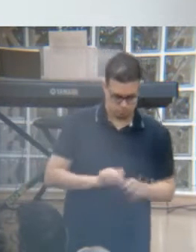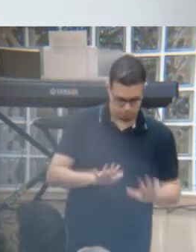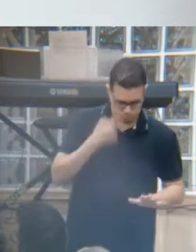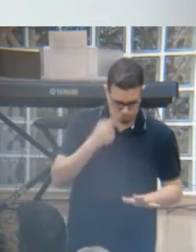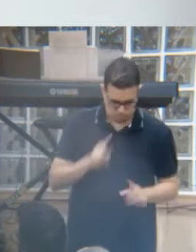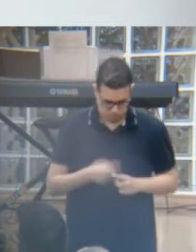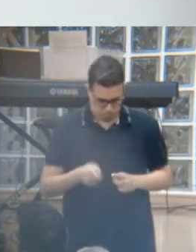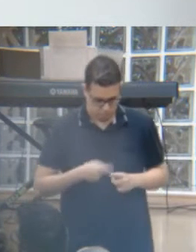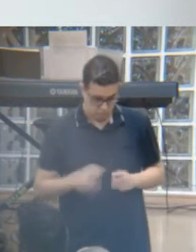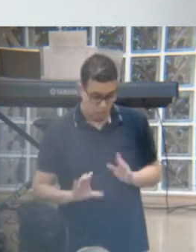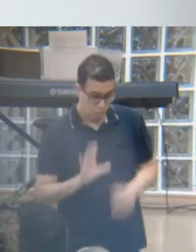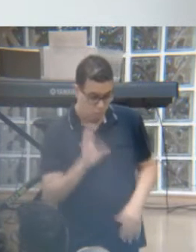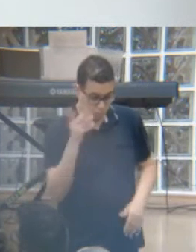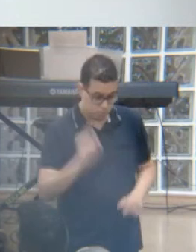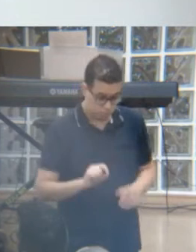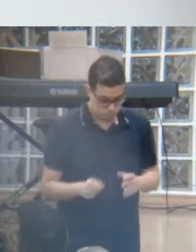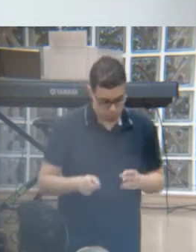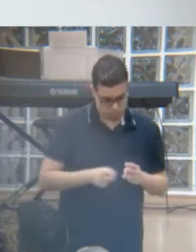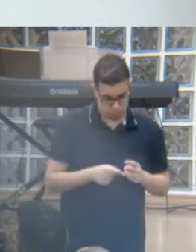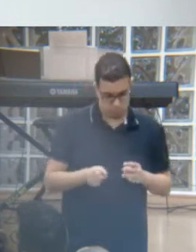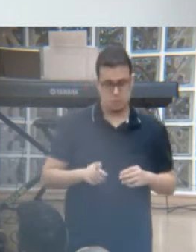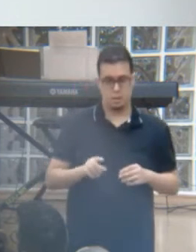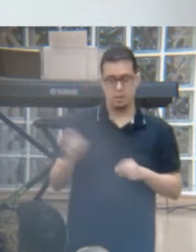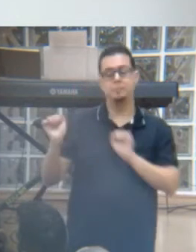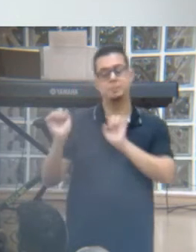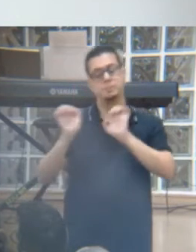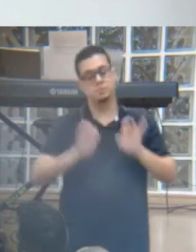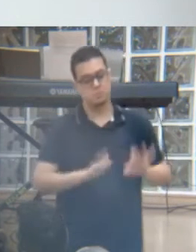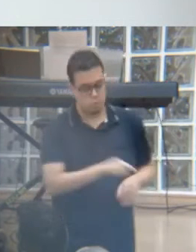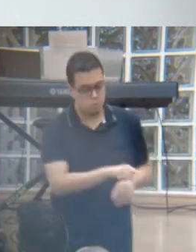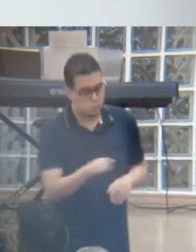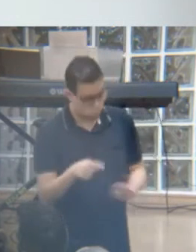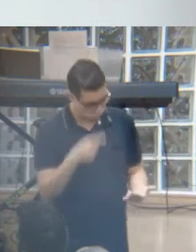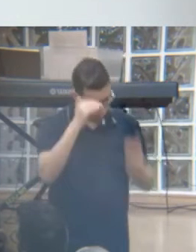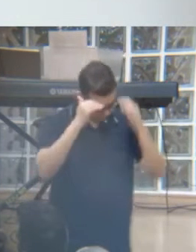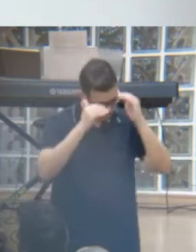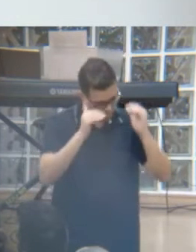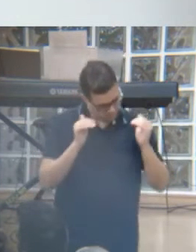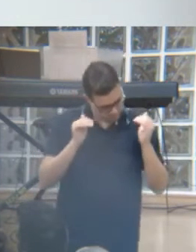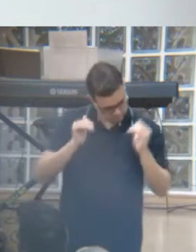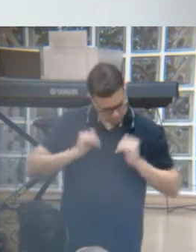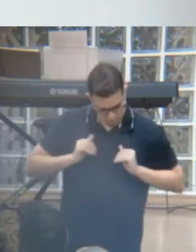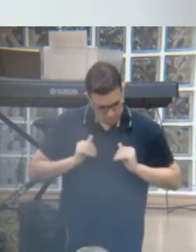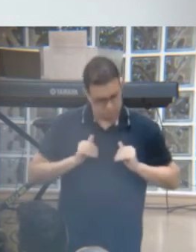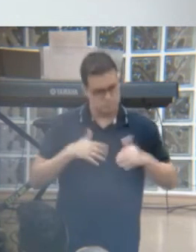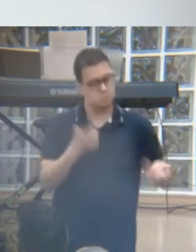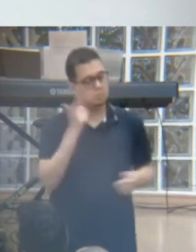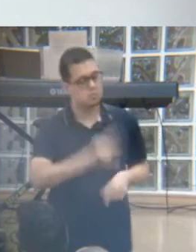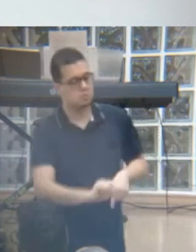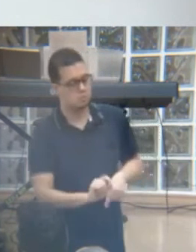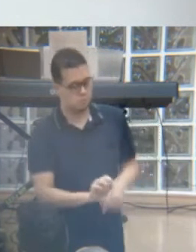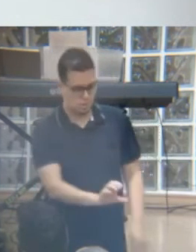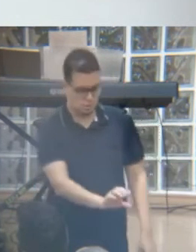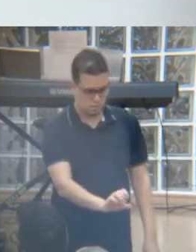Deus decorrentes do cumprimento da aliança por parte do povo. Eles teriam então o cereal, o